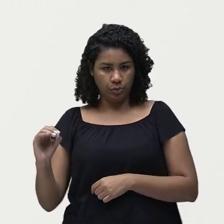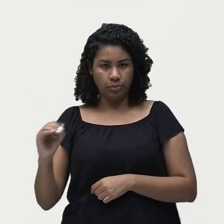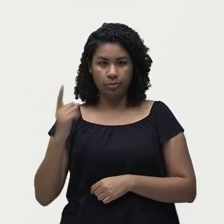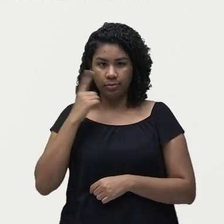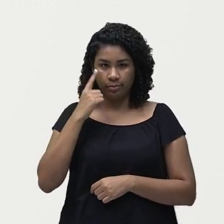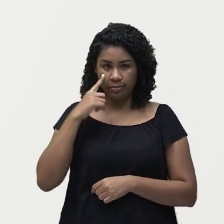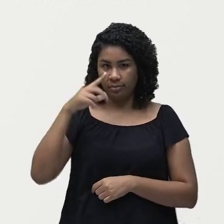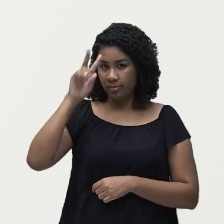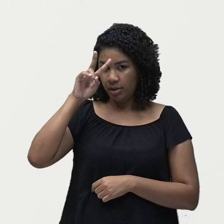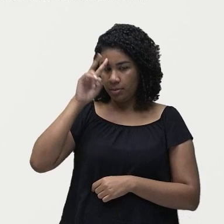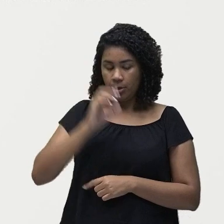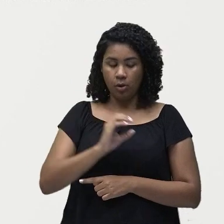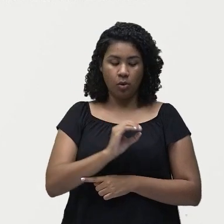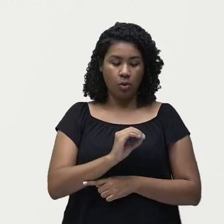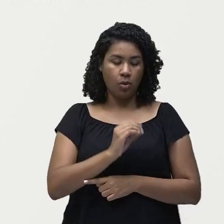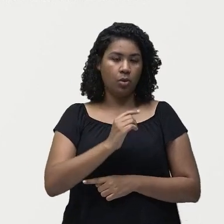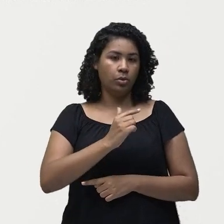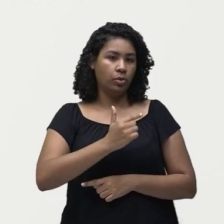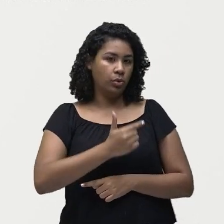o oxigênio